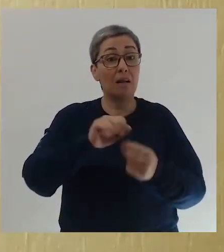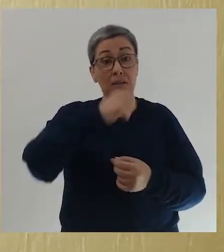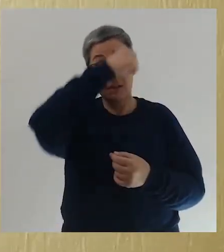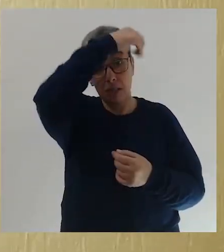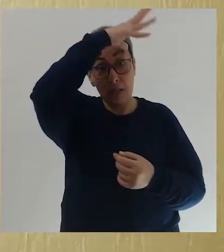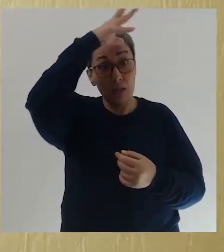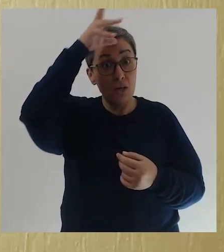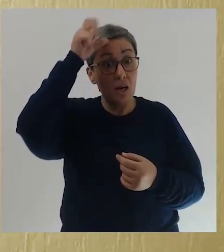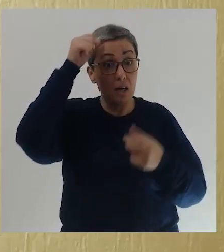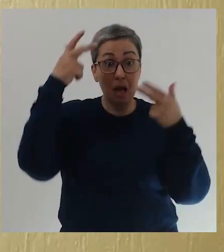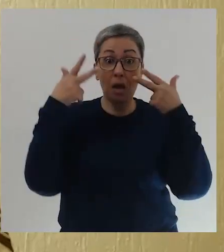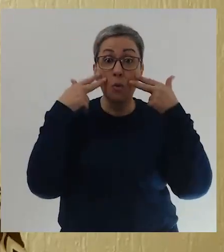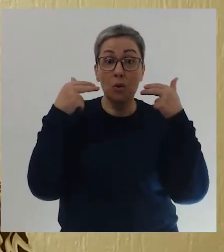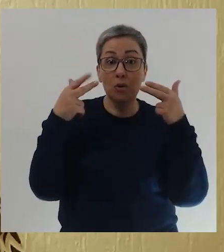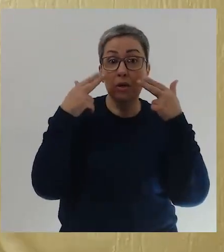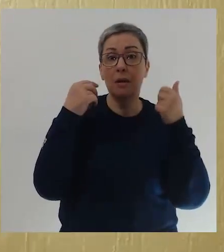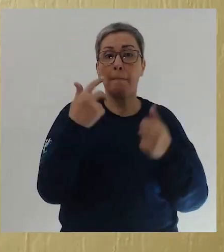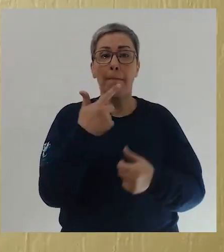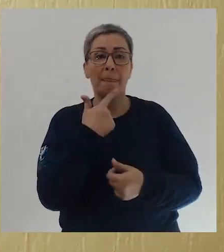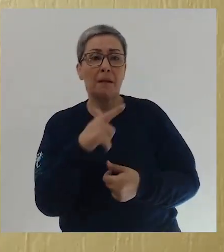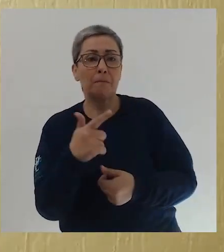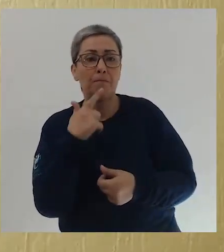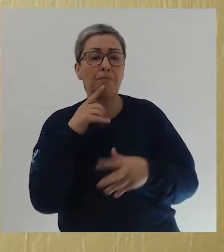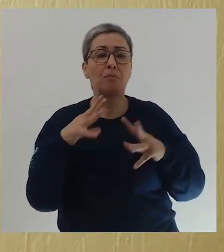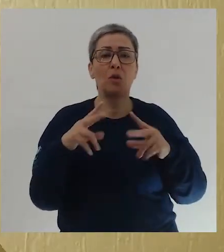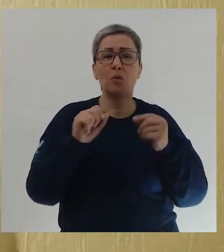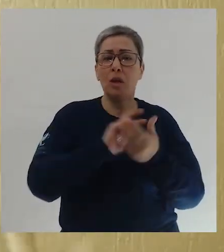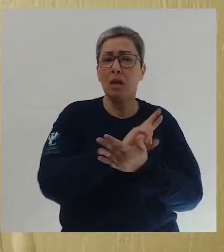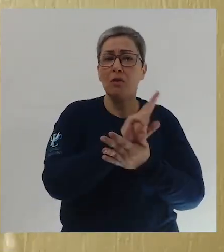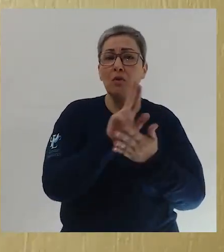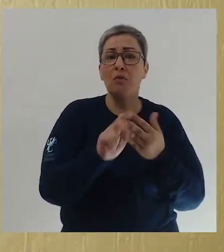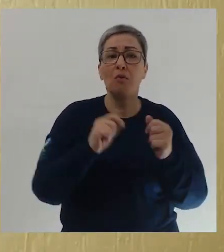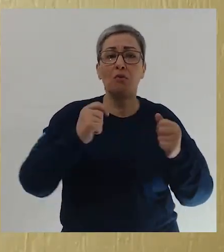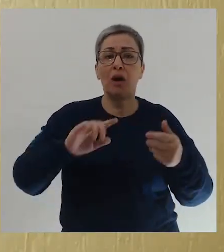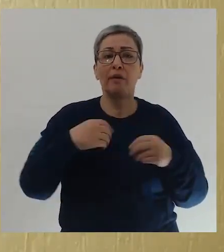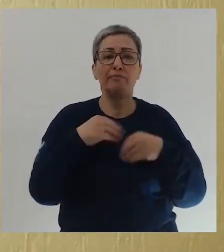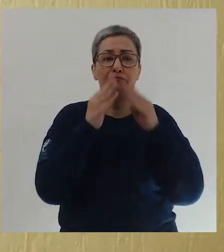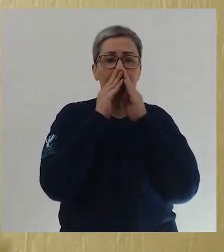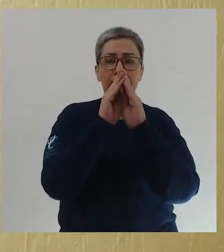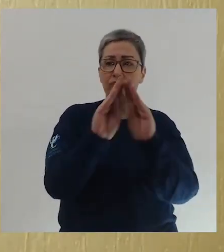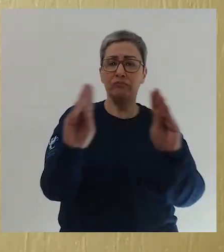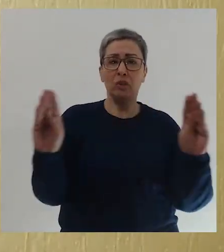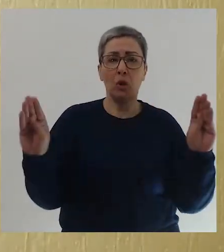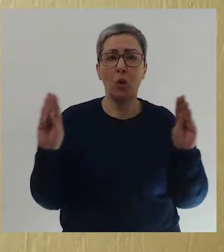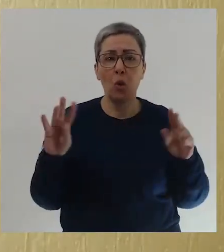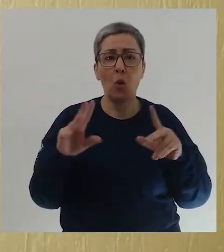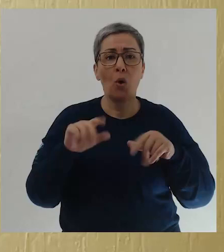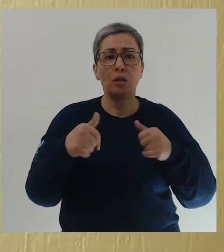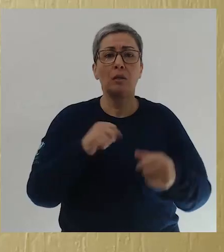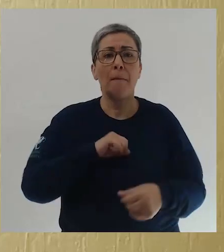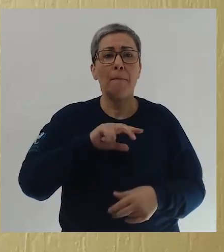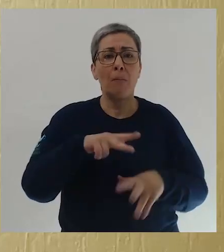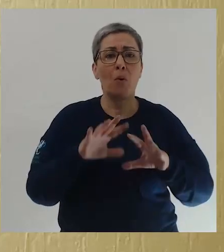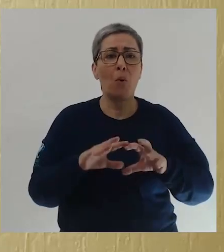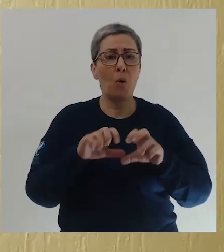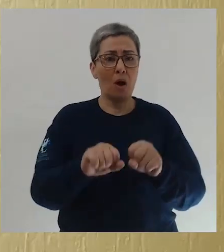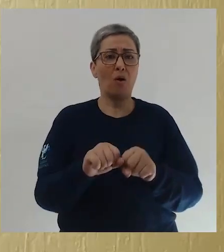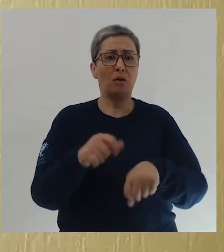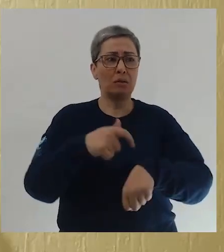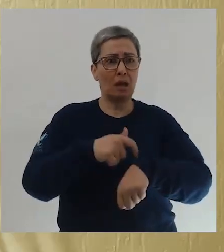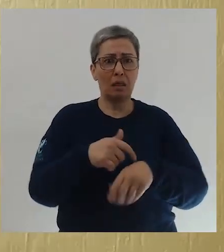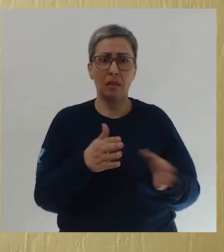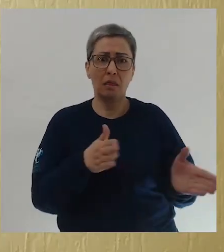várias etnias indígenas, na verdade, com as suas línguas, né? E toda essa diversidade foi o quê? Desconsiderada quando colonizaram,